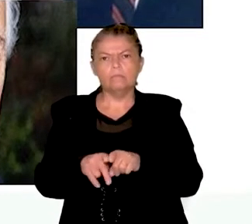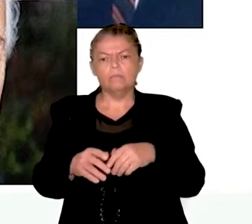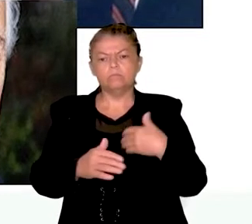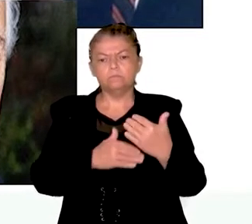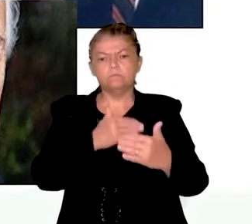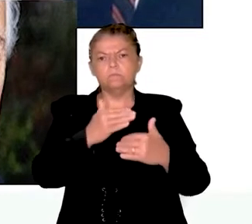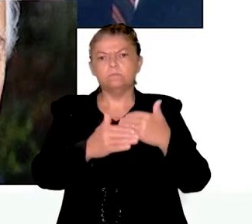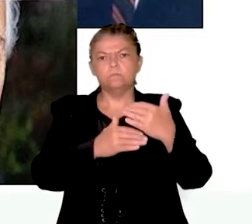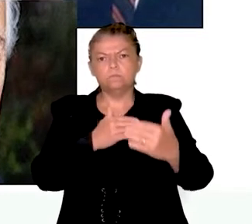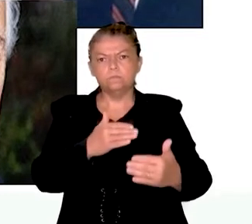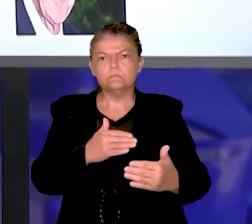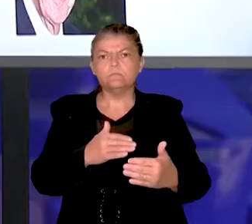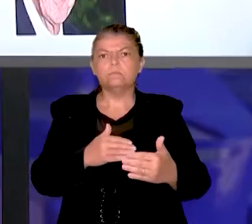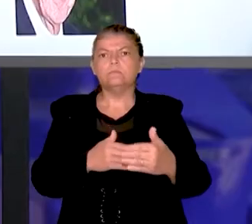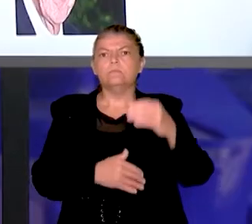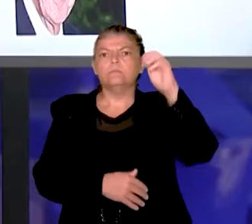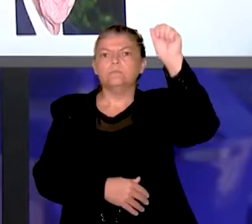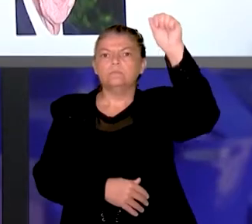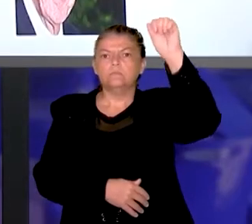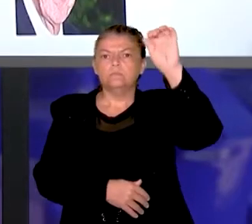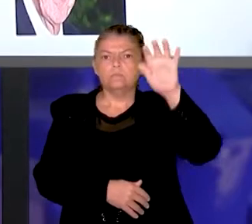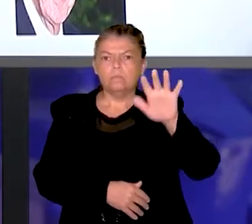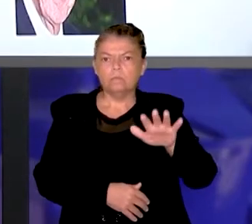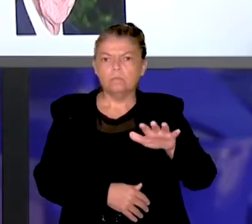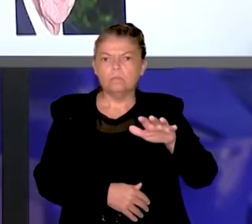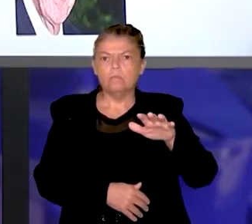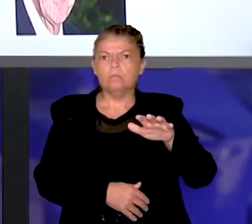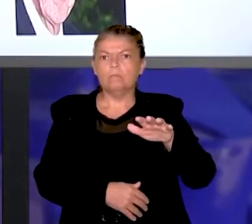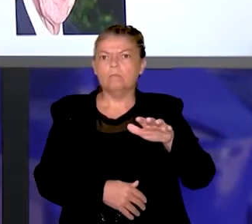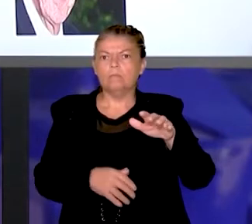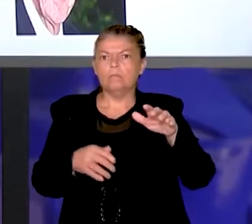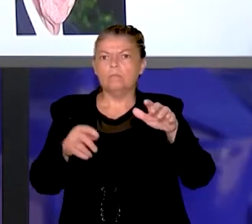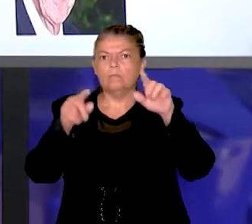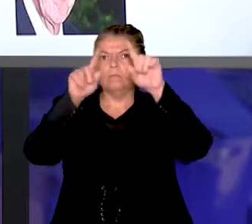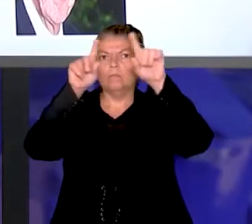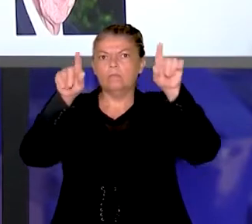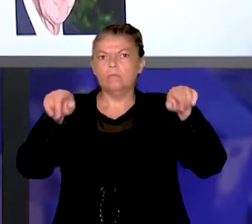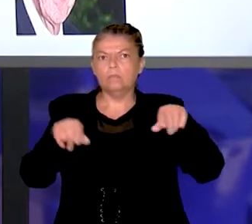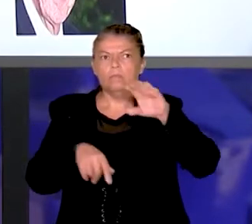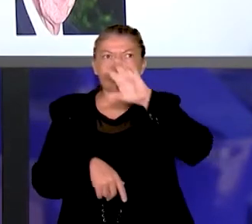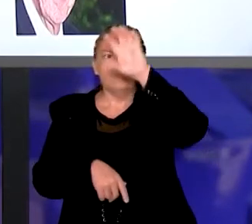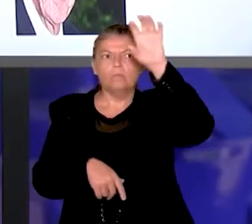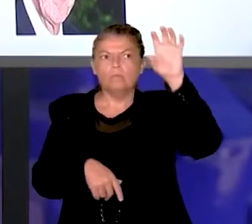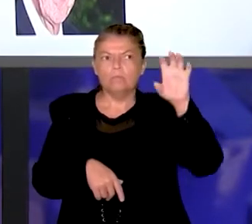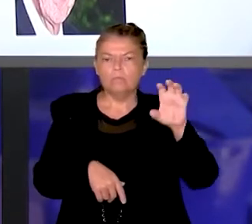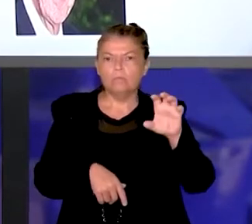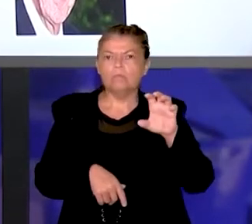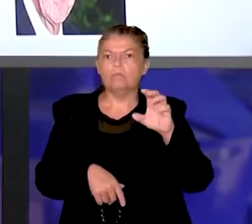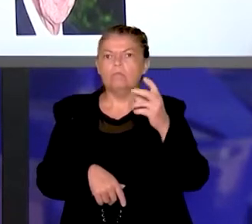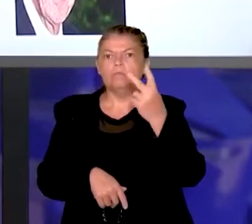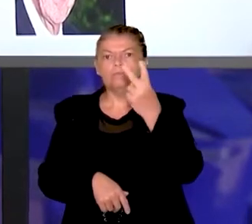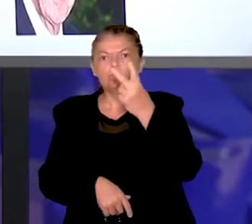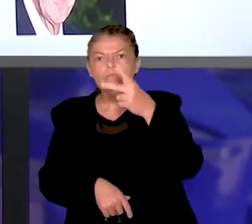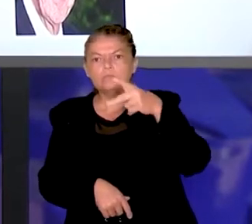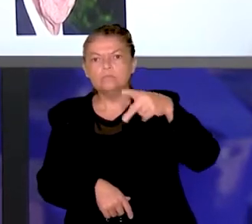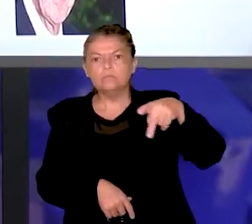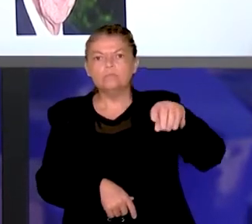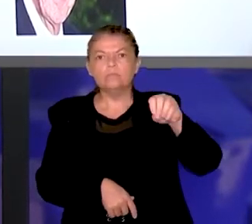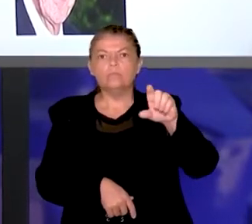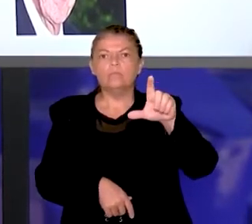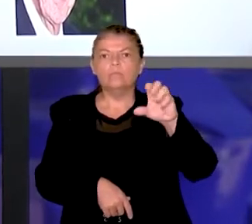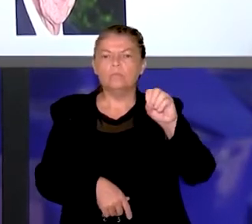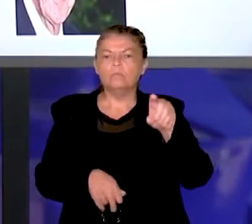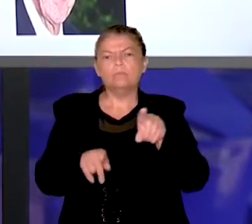forma de mapas, um mapa mais achatado nos dois polos. Esse mapa hoje também é